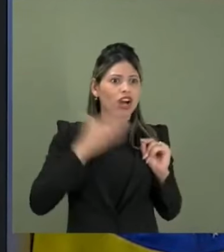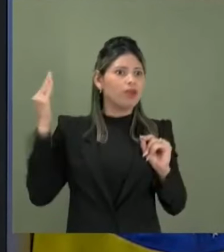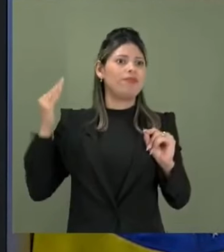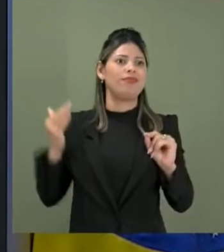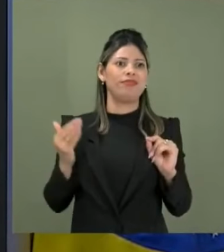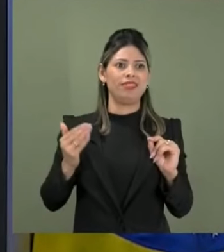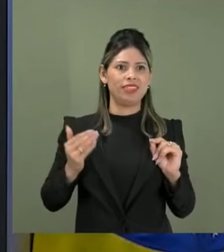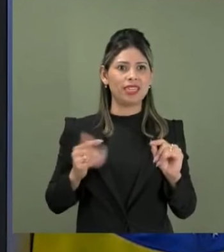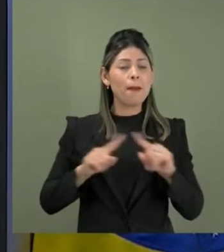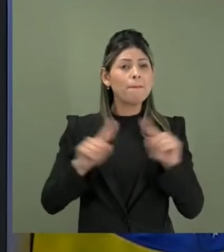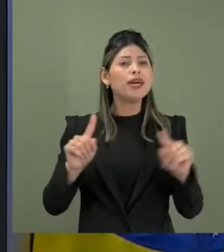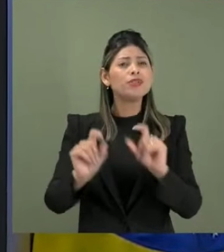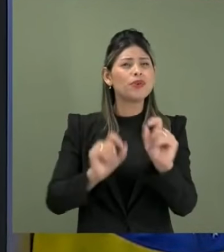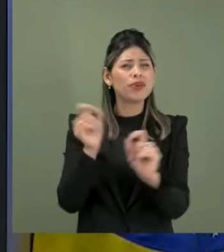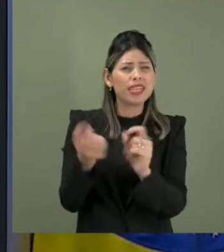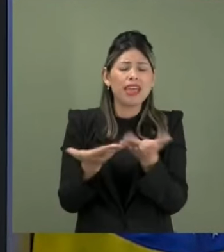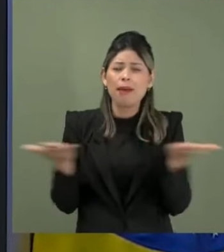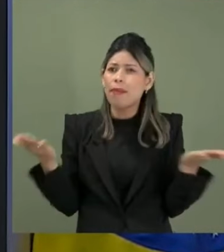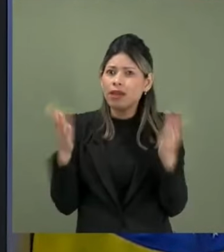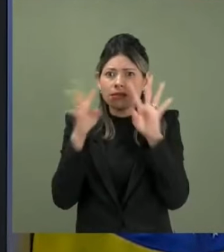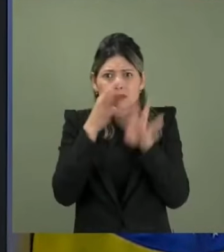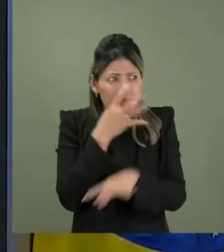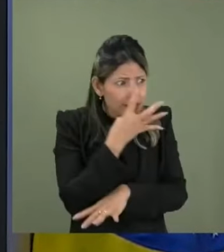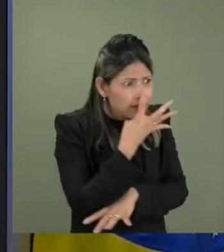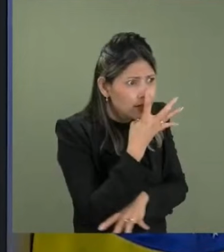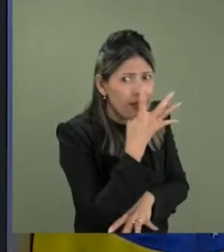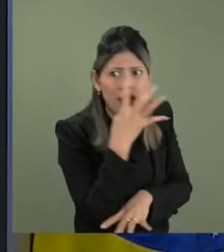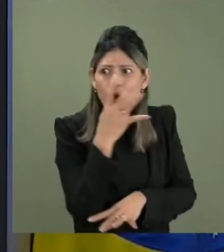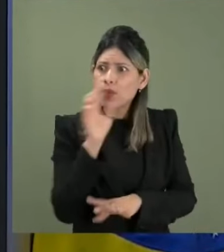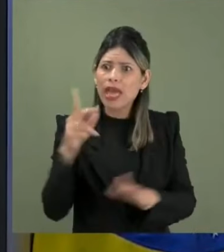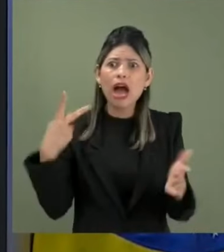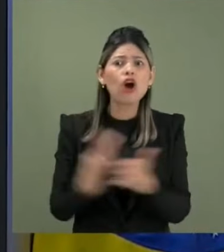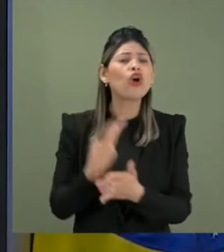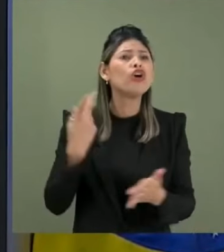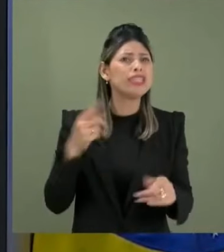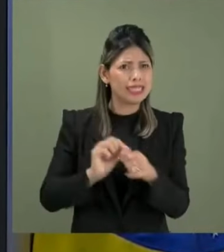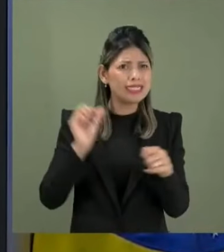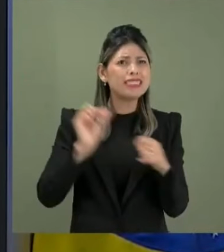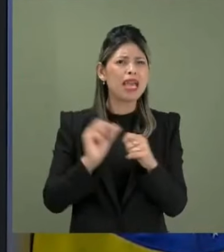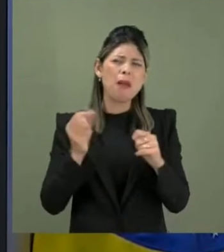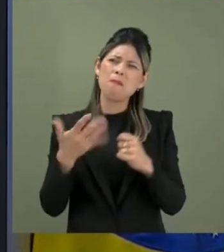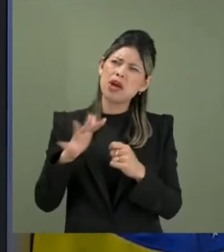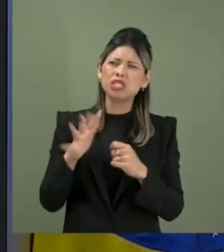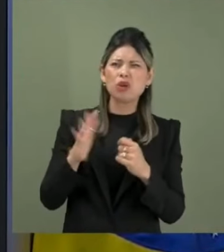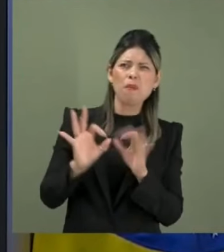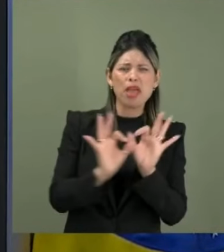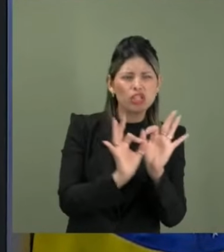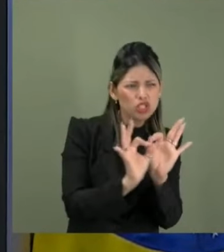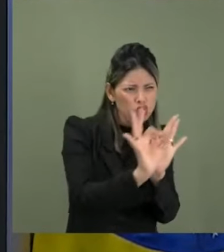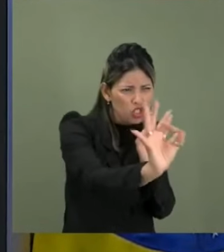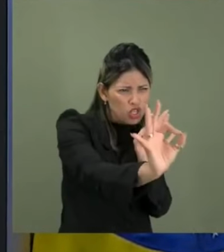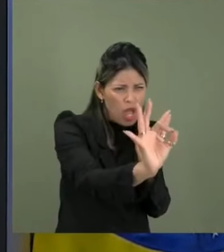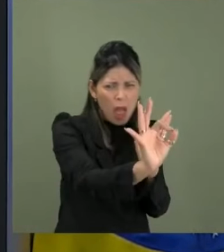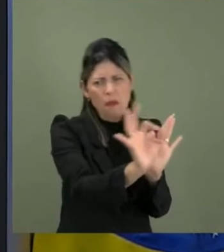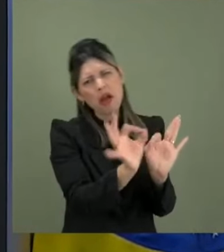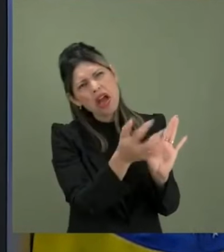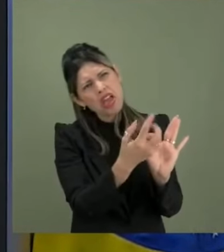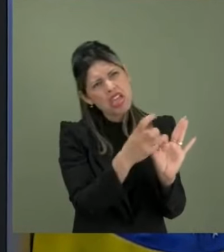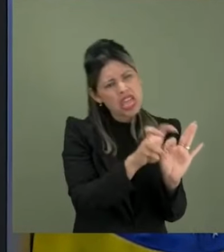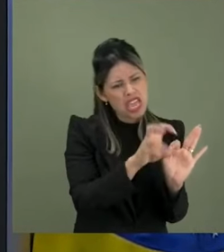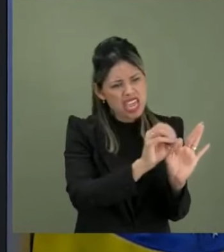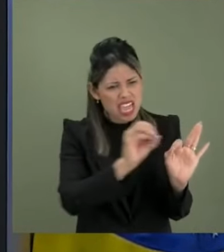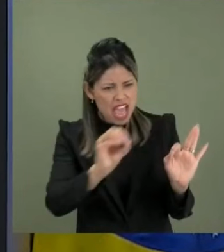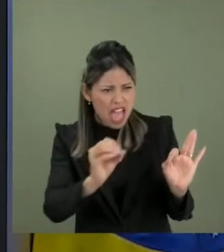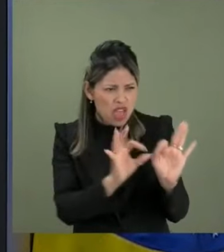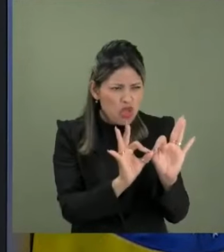não impediu que a gente assistisse, por exemplo, o caso da Suíça, que ficava mais uns 500 metros da nossa casa, onde nós